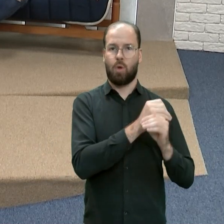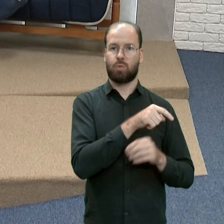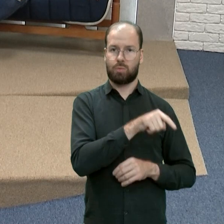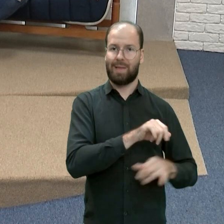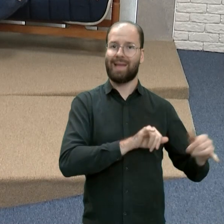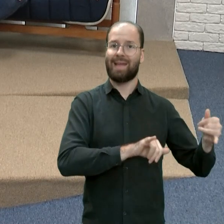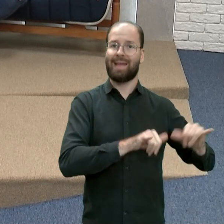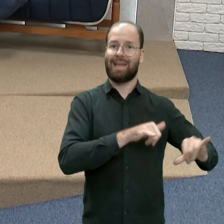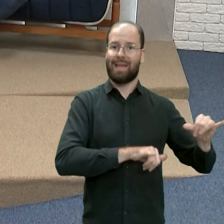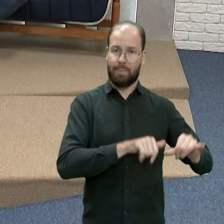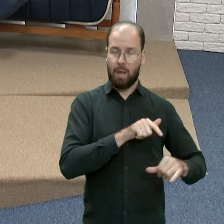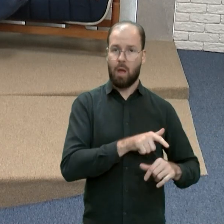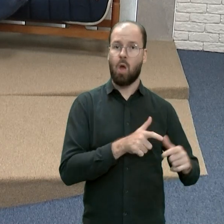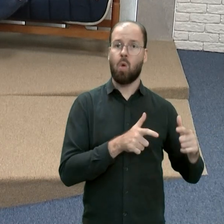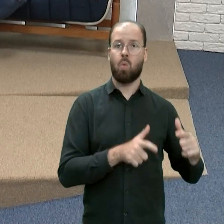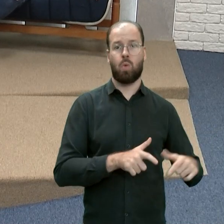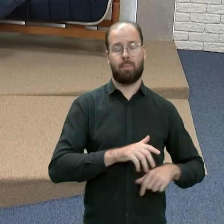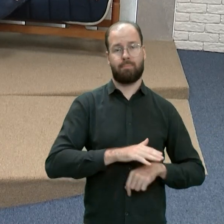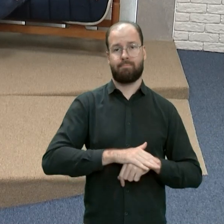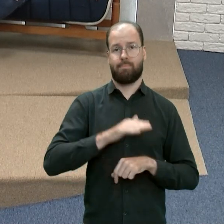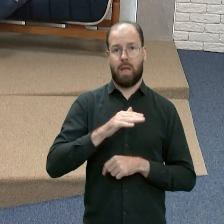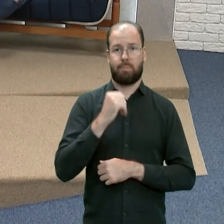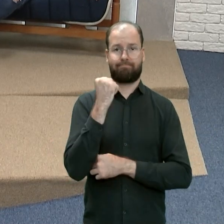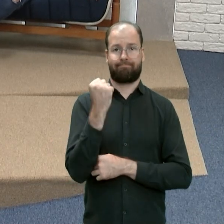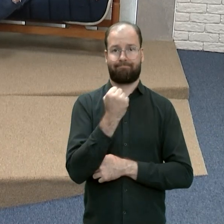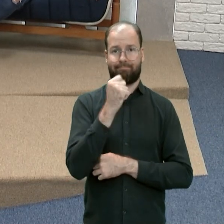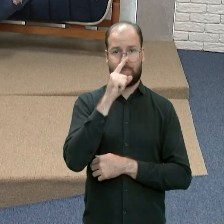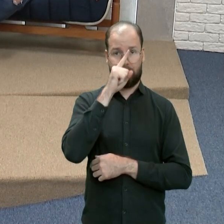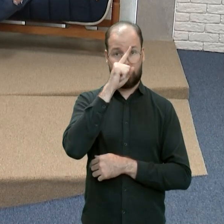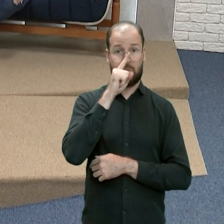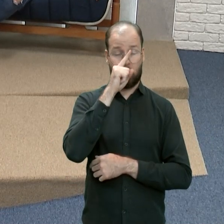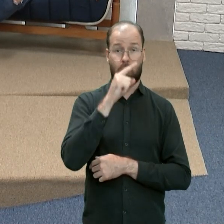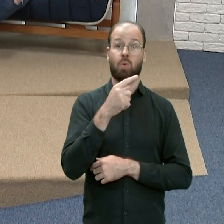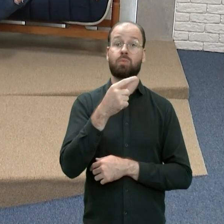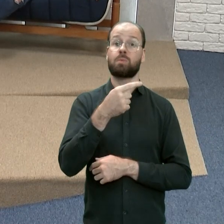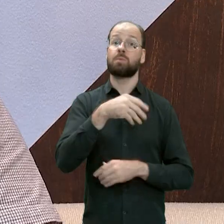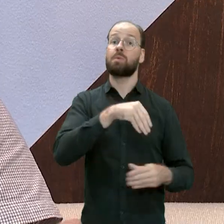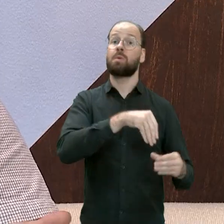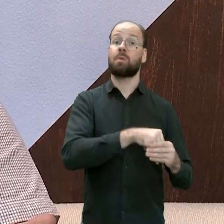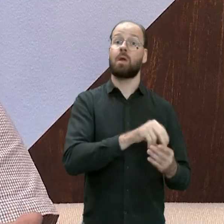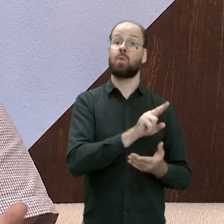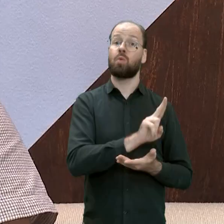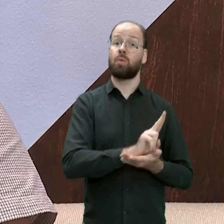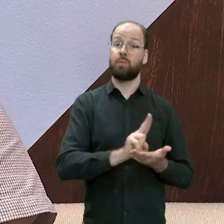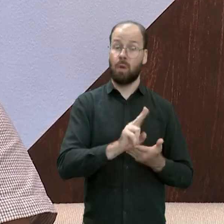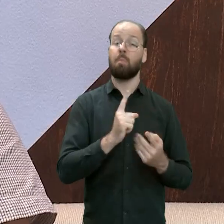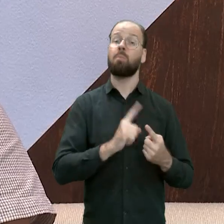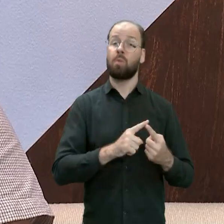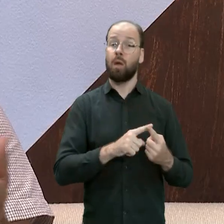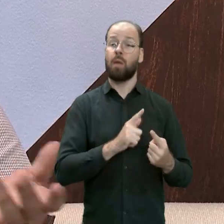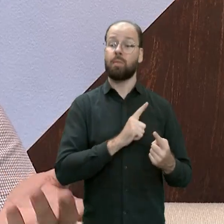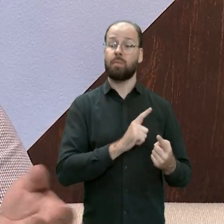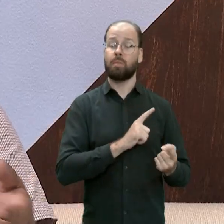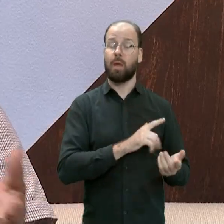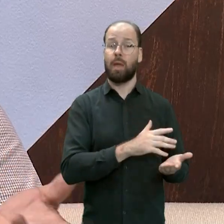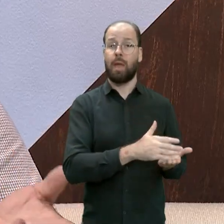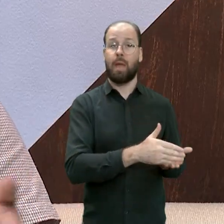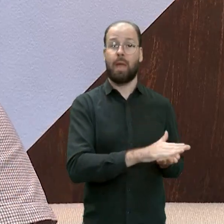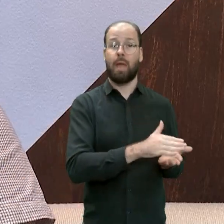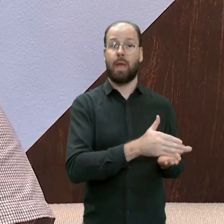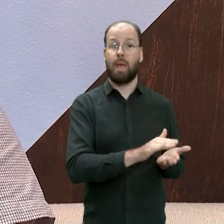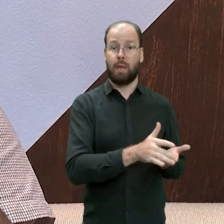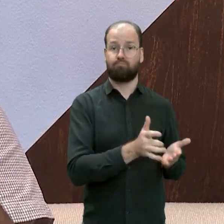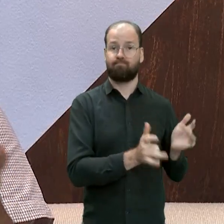locais mais insalubres da universidade, que a gente gera muitos resíduos. Então, a partir do